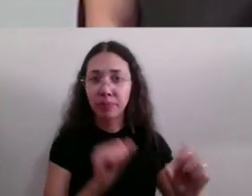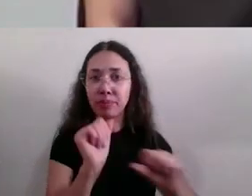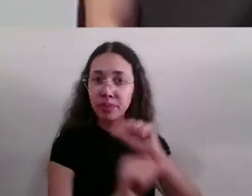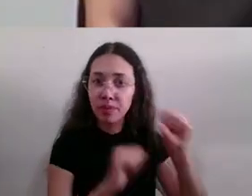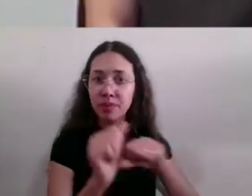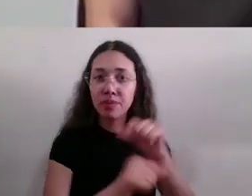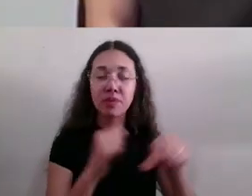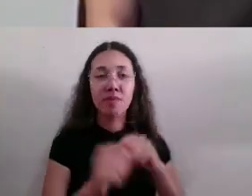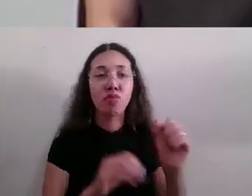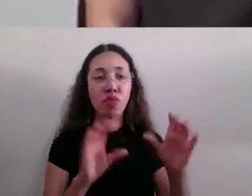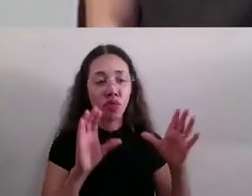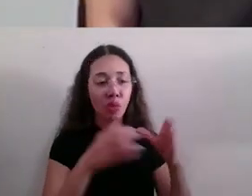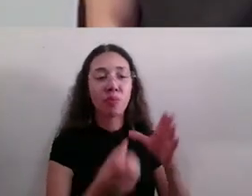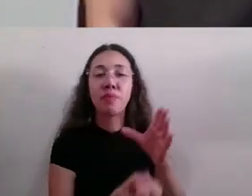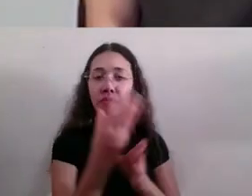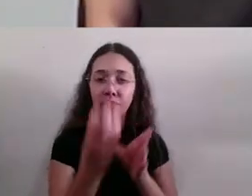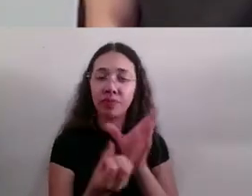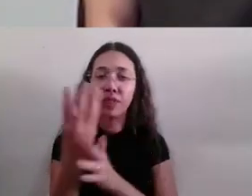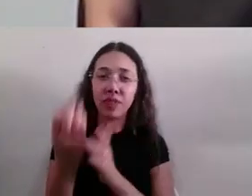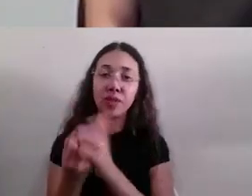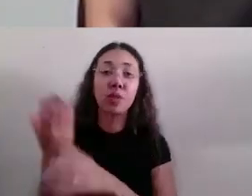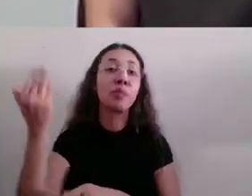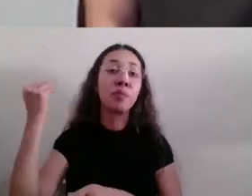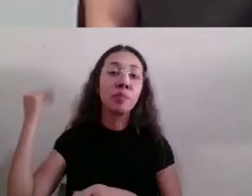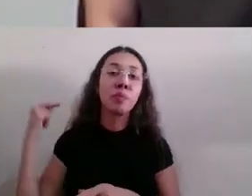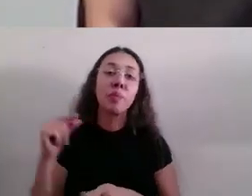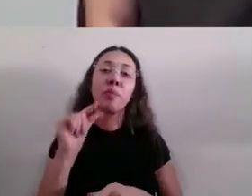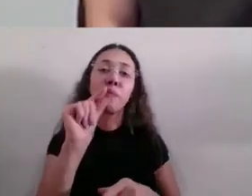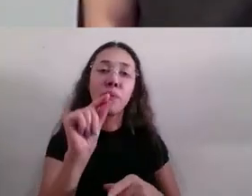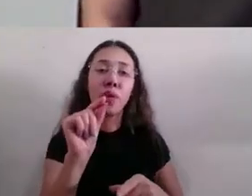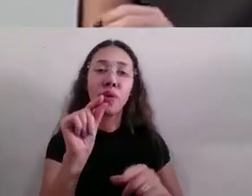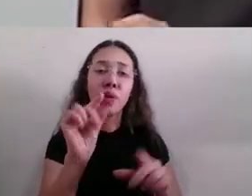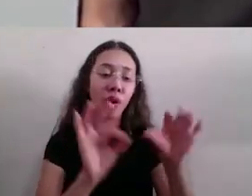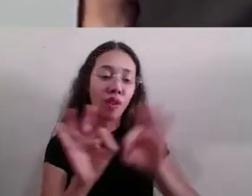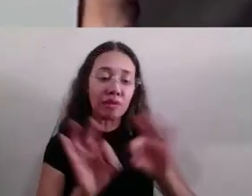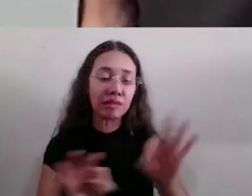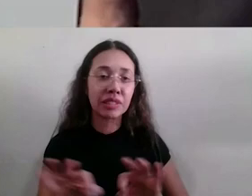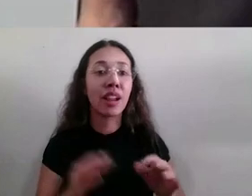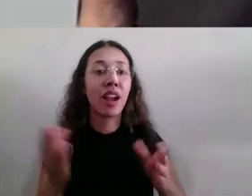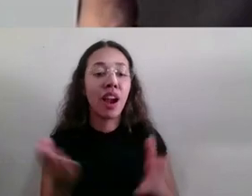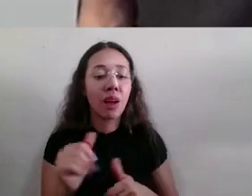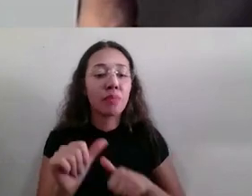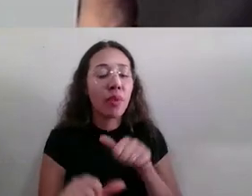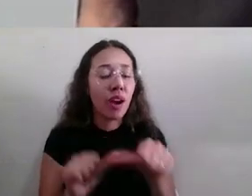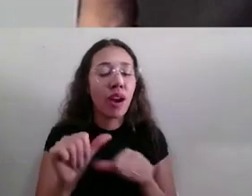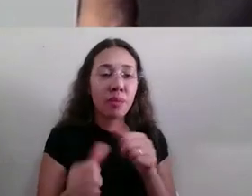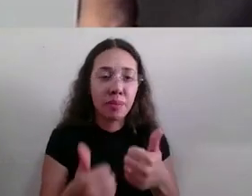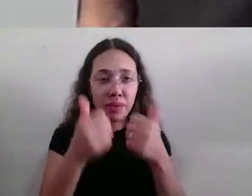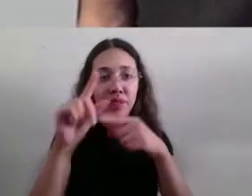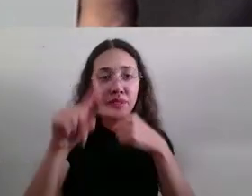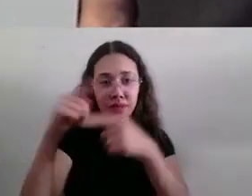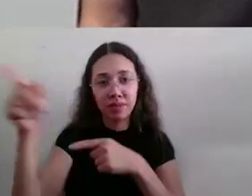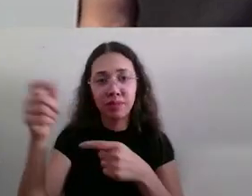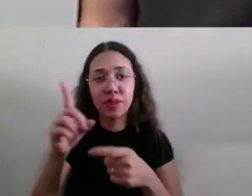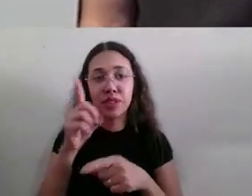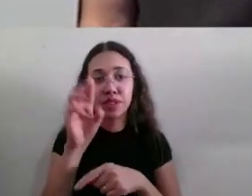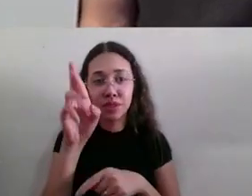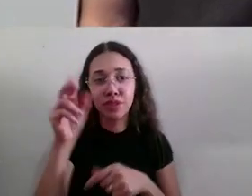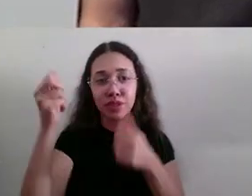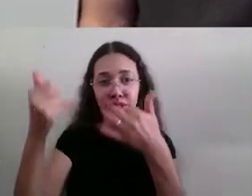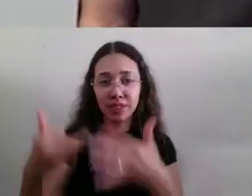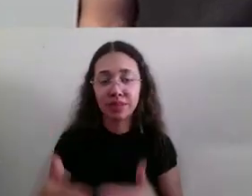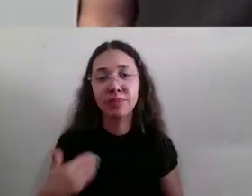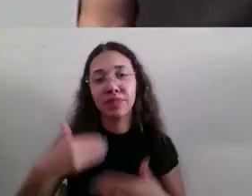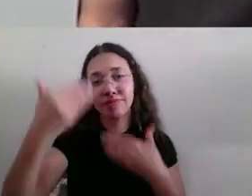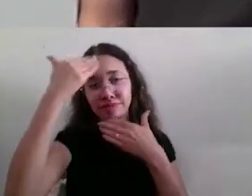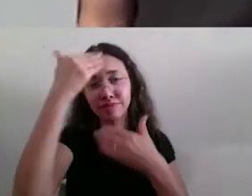dando a estrutura necessária que nós não tínhamos num primeiro momento. O qual a Ana Clara vai expor para nós. Então, agradeço a atenção de